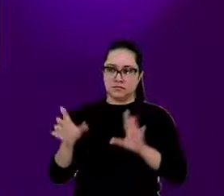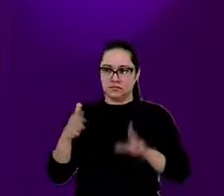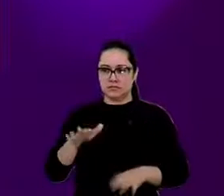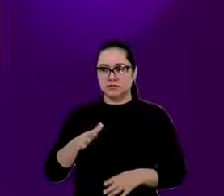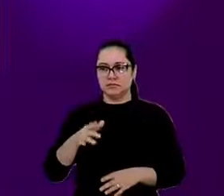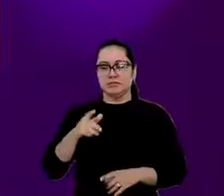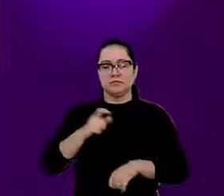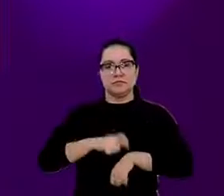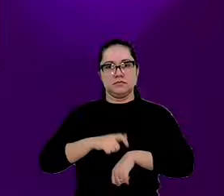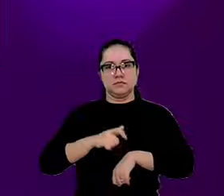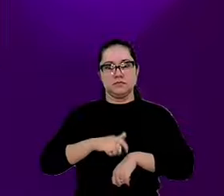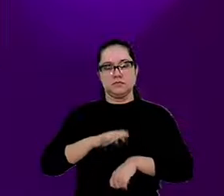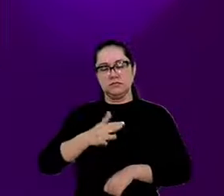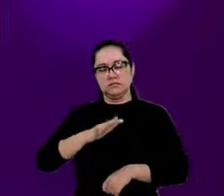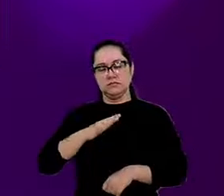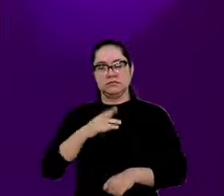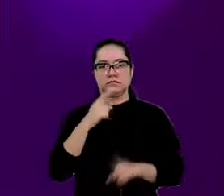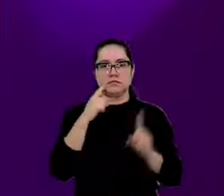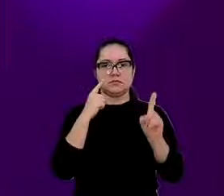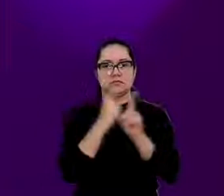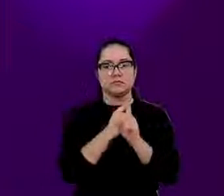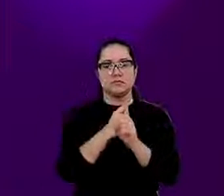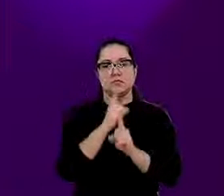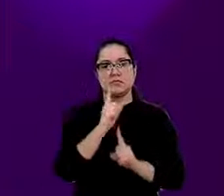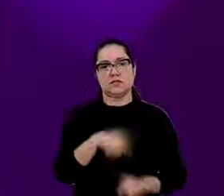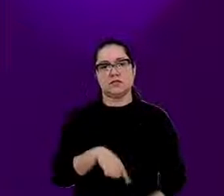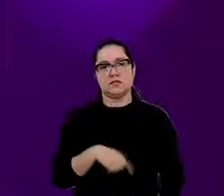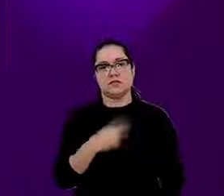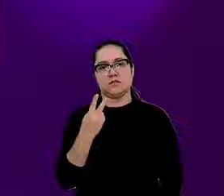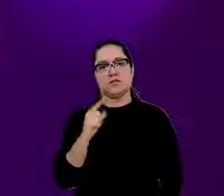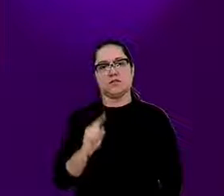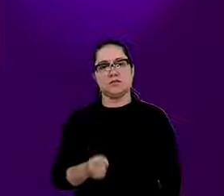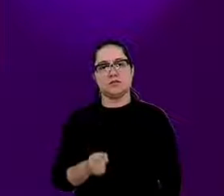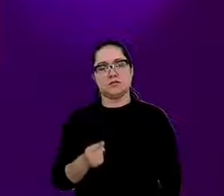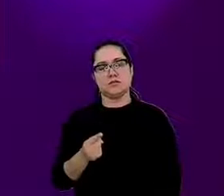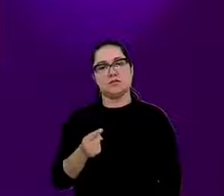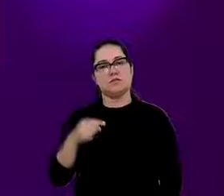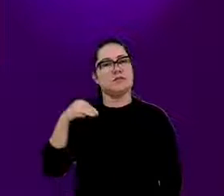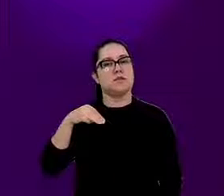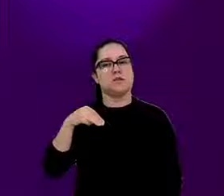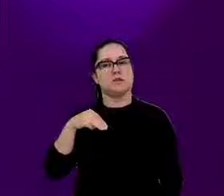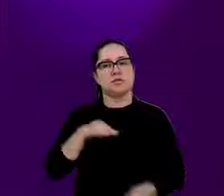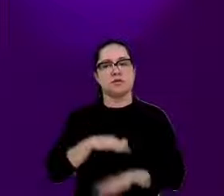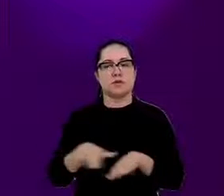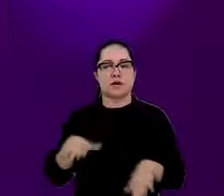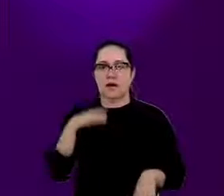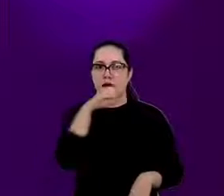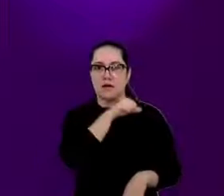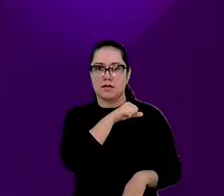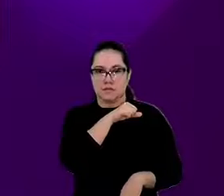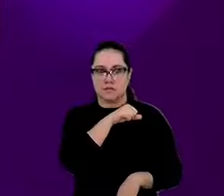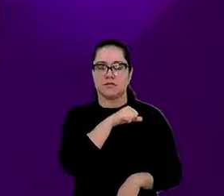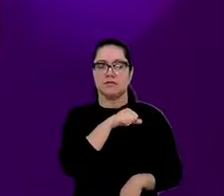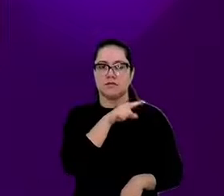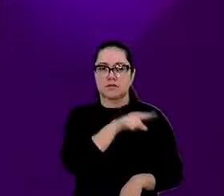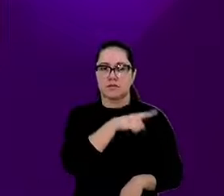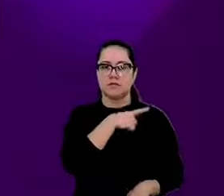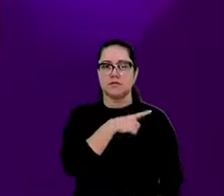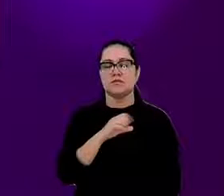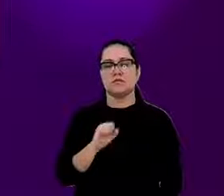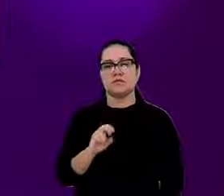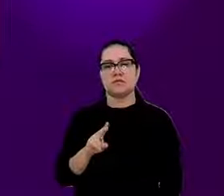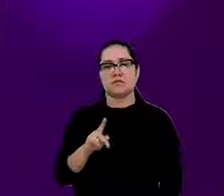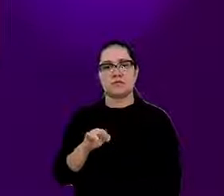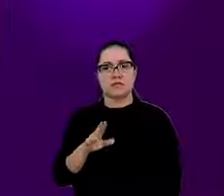tempo para identificar um paciente com exame crítico passou a ser de 2 minutos e 51 segundos. Para os pacientes com supra, os dados atuais são de 1